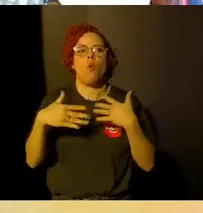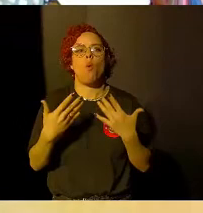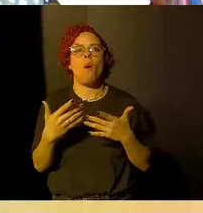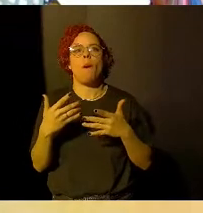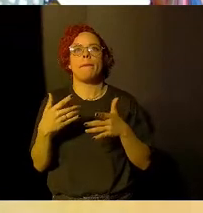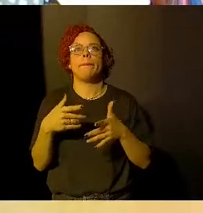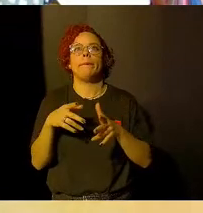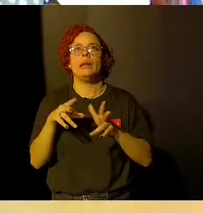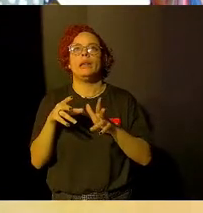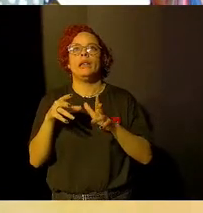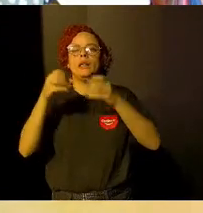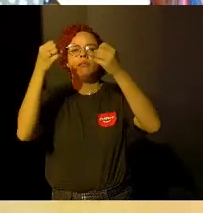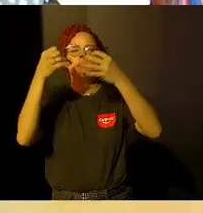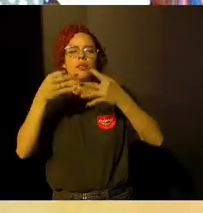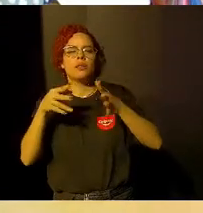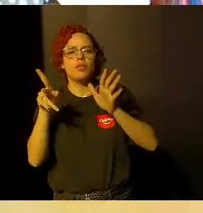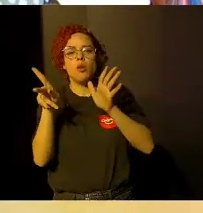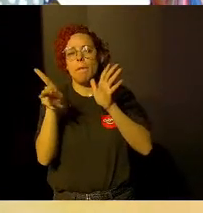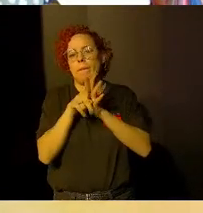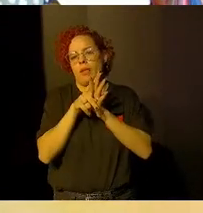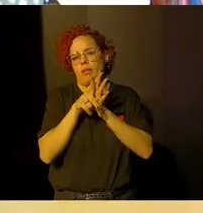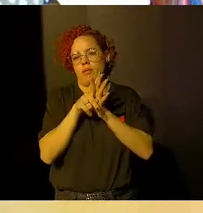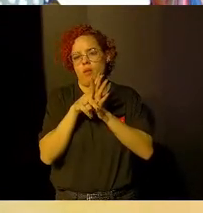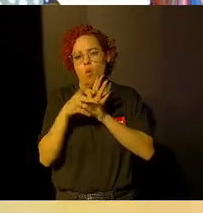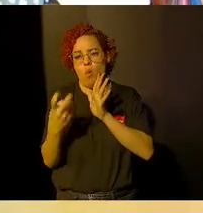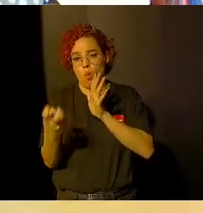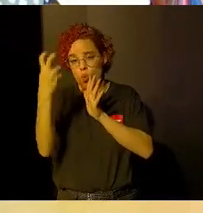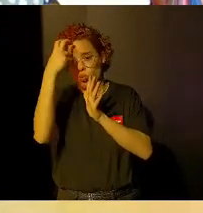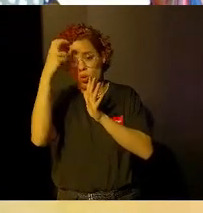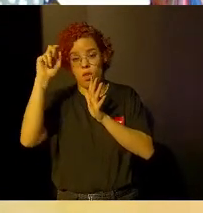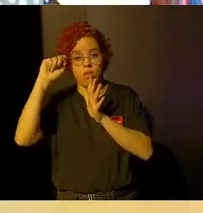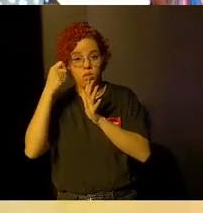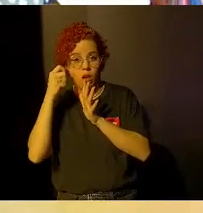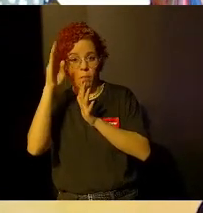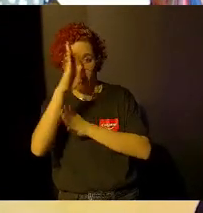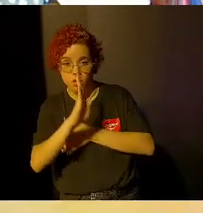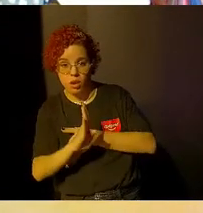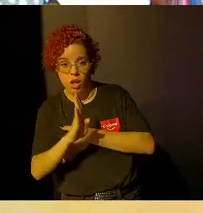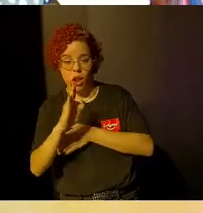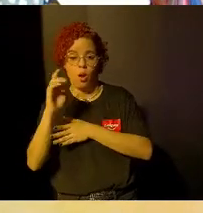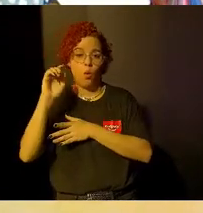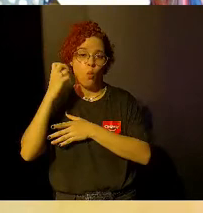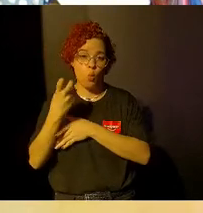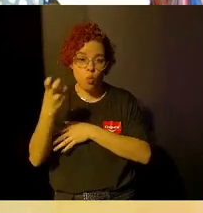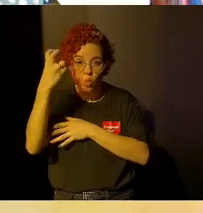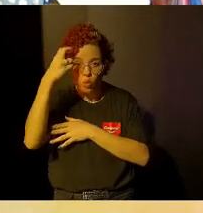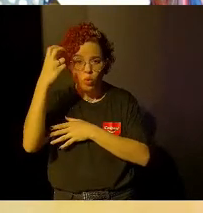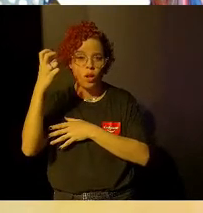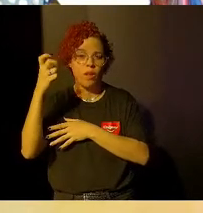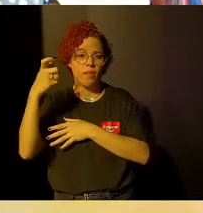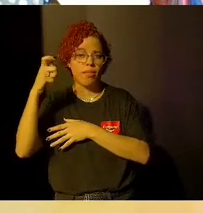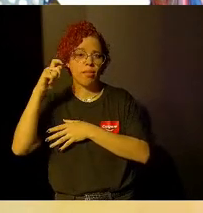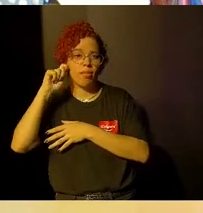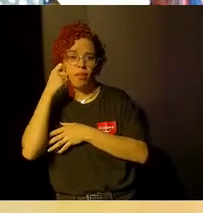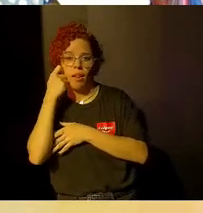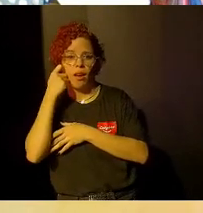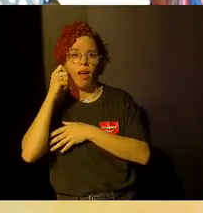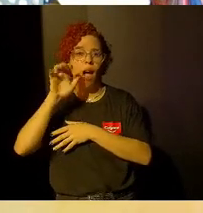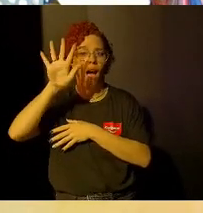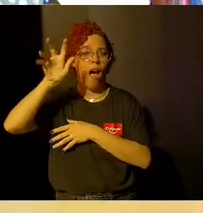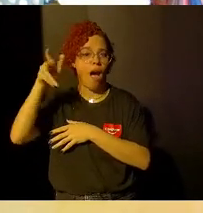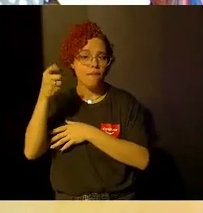pertença a uma cultura negra é uma cultura negra brasileira uma cultura Negra africana portuguesa porque nenhuma delas